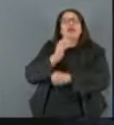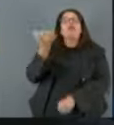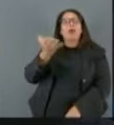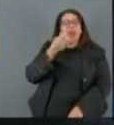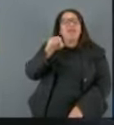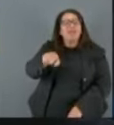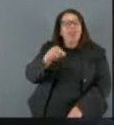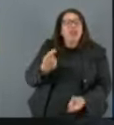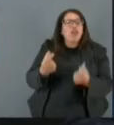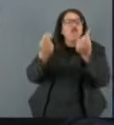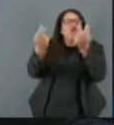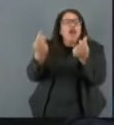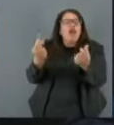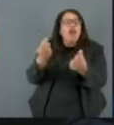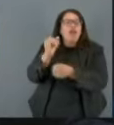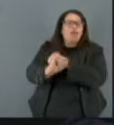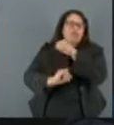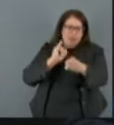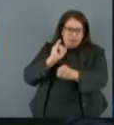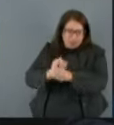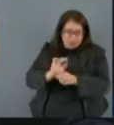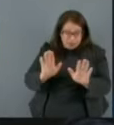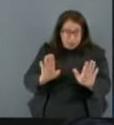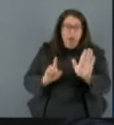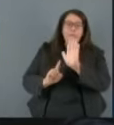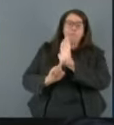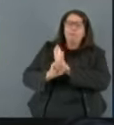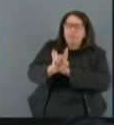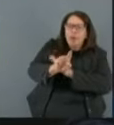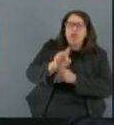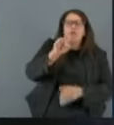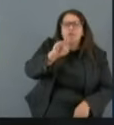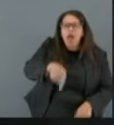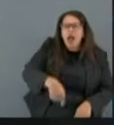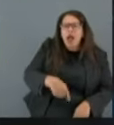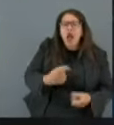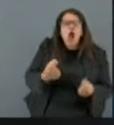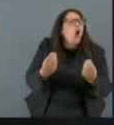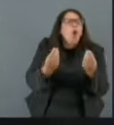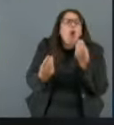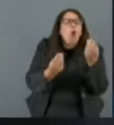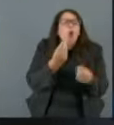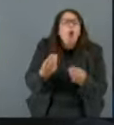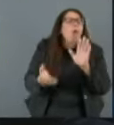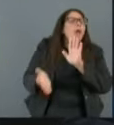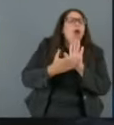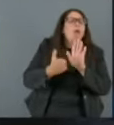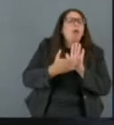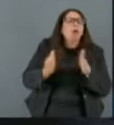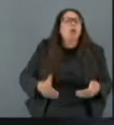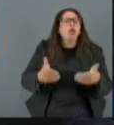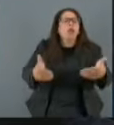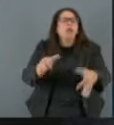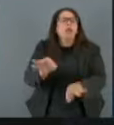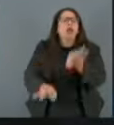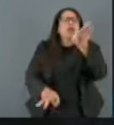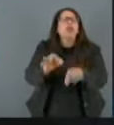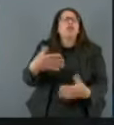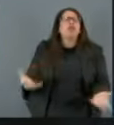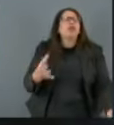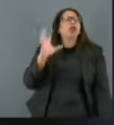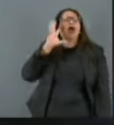atividade econômica. A indagação que eu faria a Vossa Excelência seriam sobre as iniciativas que o Ministério da Justiça e Segurança Pública